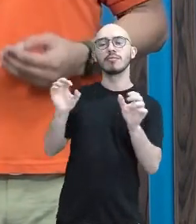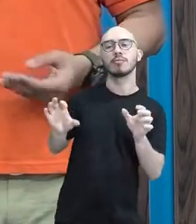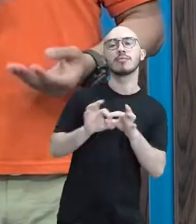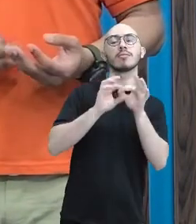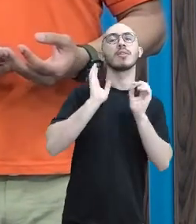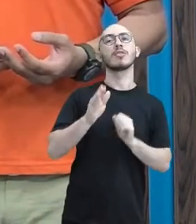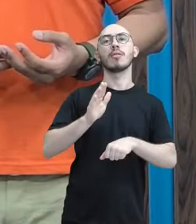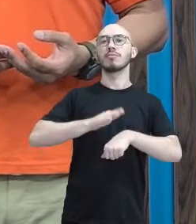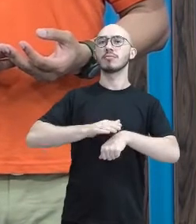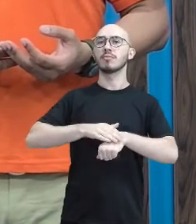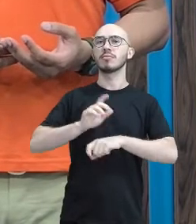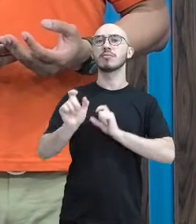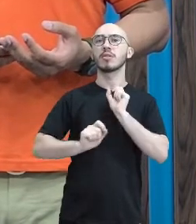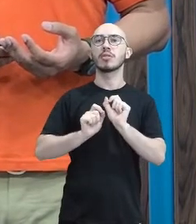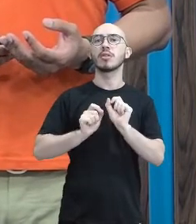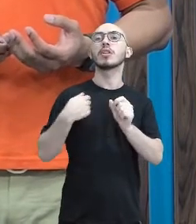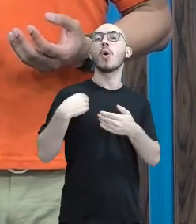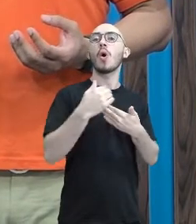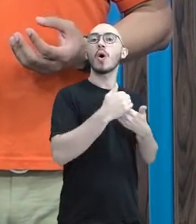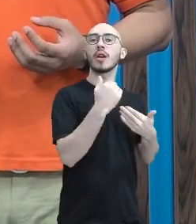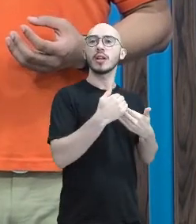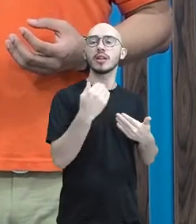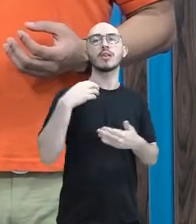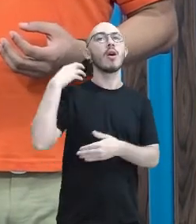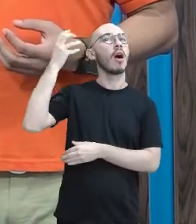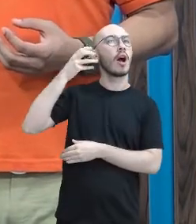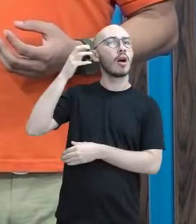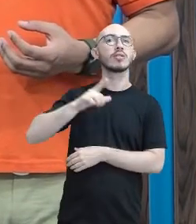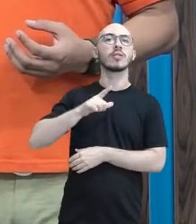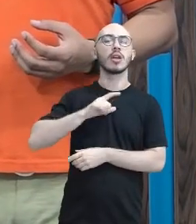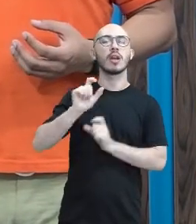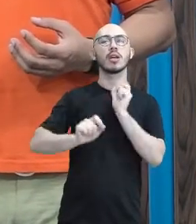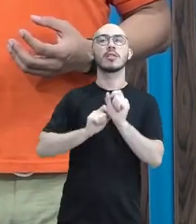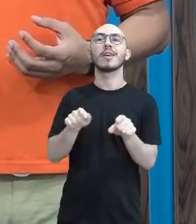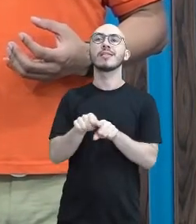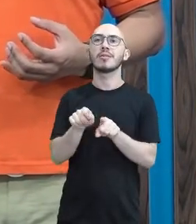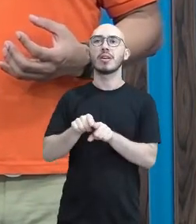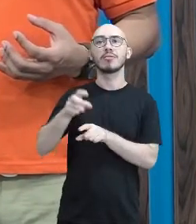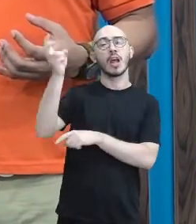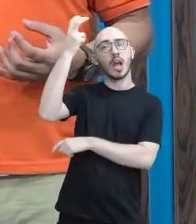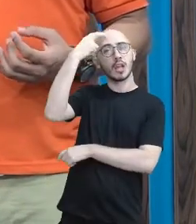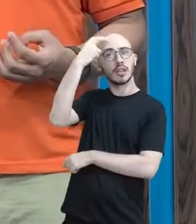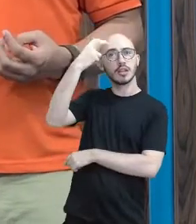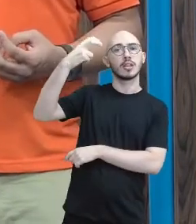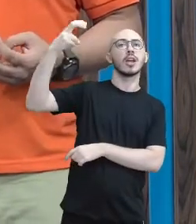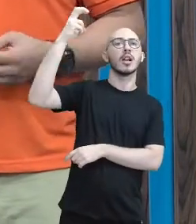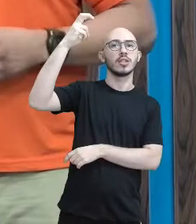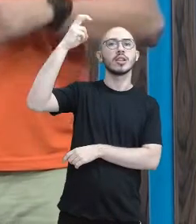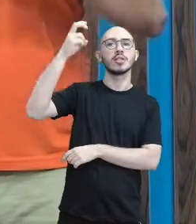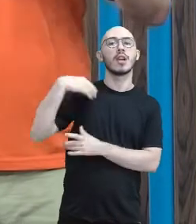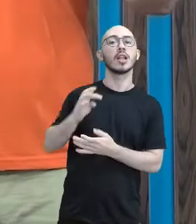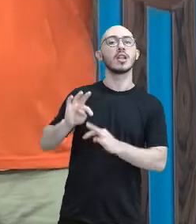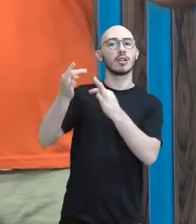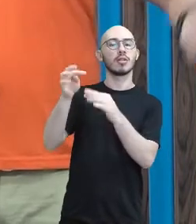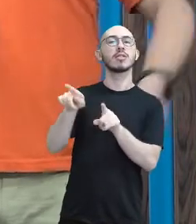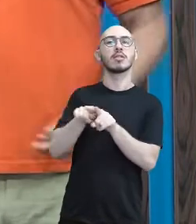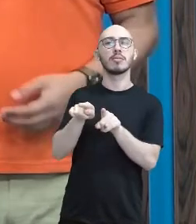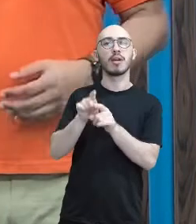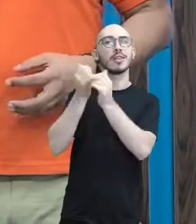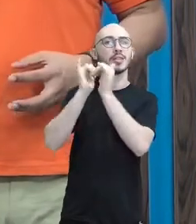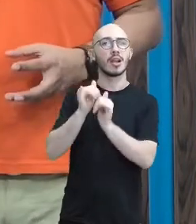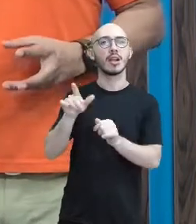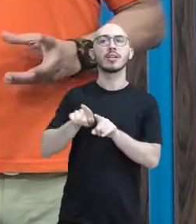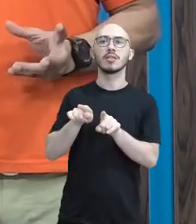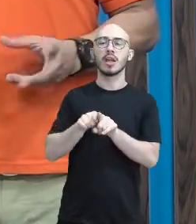estão vindo em áudio, né? Tanto é que tem inteligência artificial, assistente artificial, né? Do Google, da Amazon,